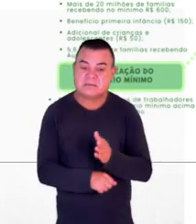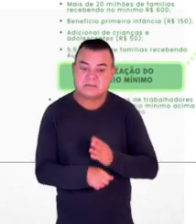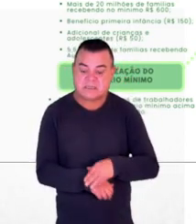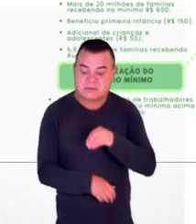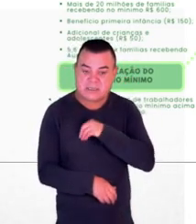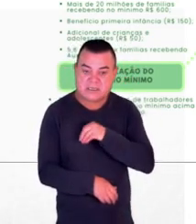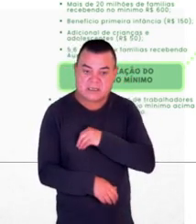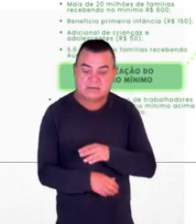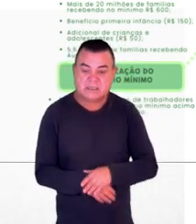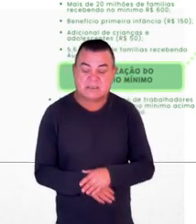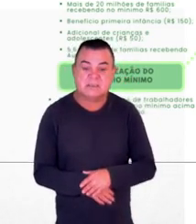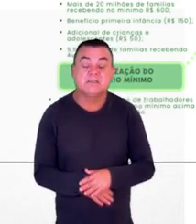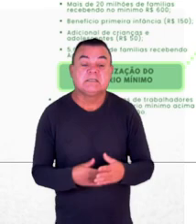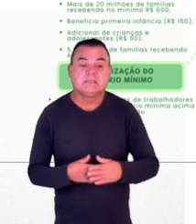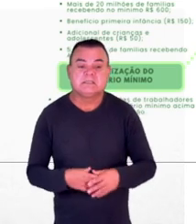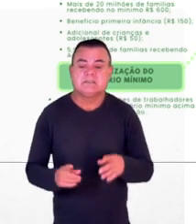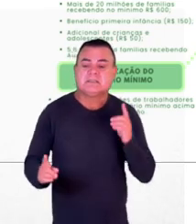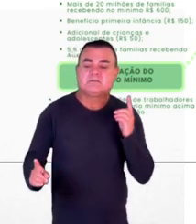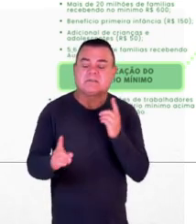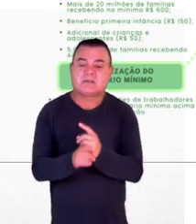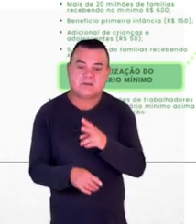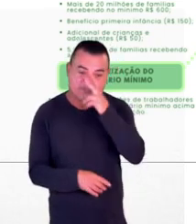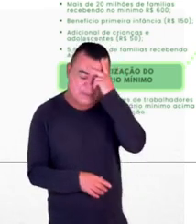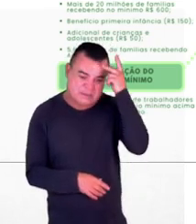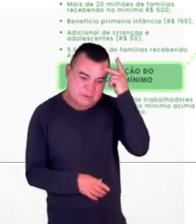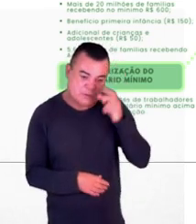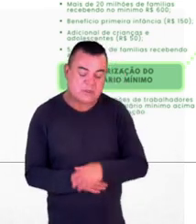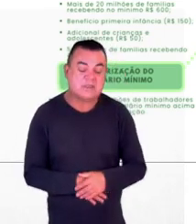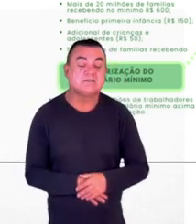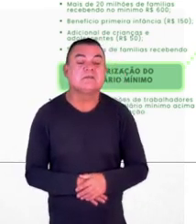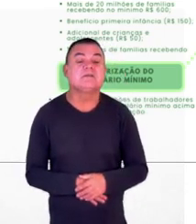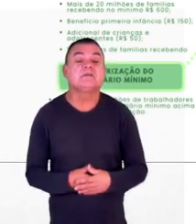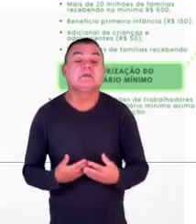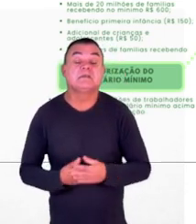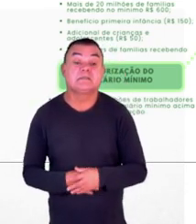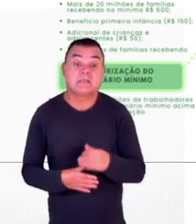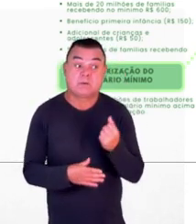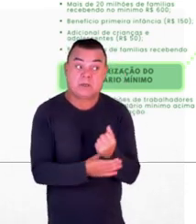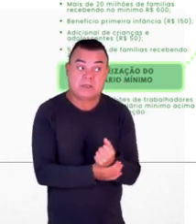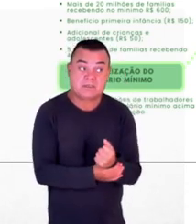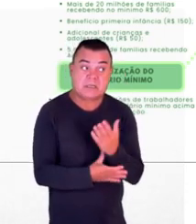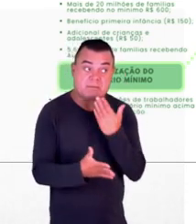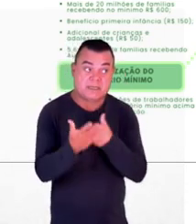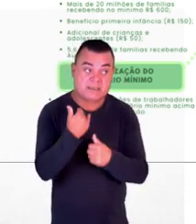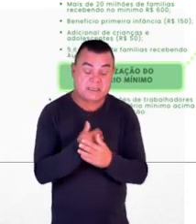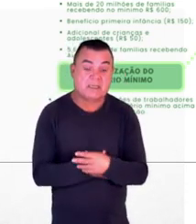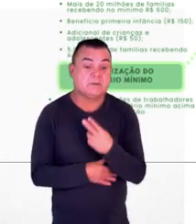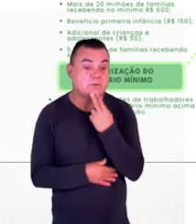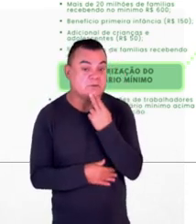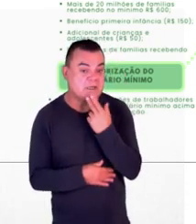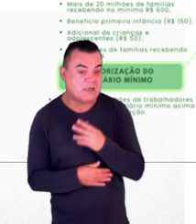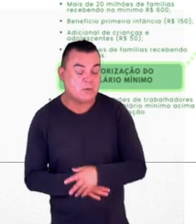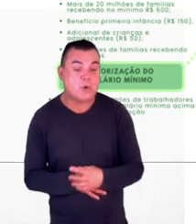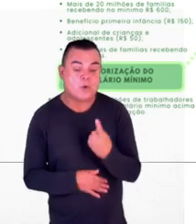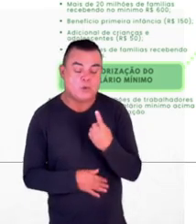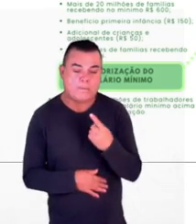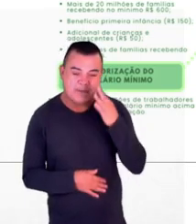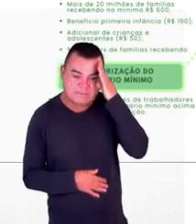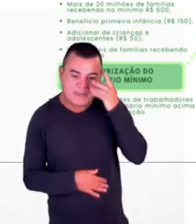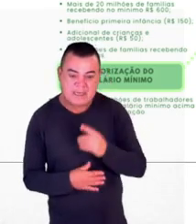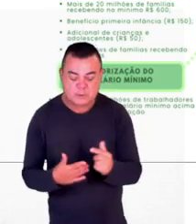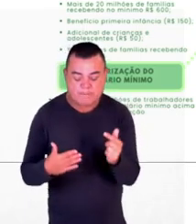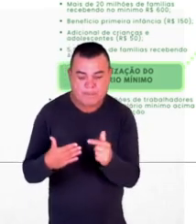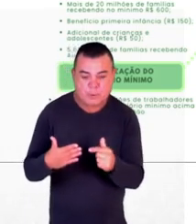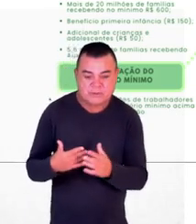identificação e mapeamento das pessoas em segurança alimentar nutricional eh e um dos principais pontos aqui é